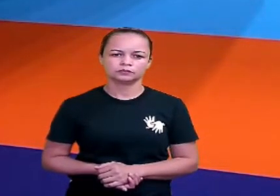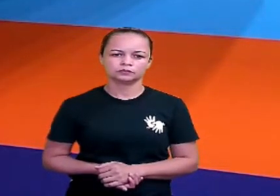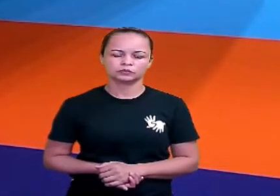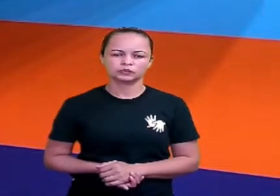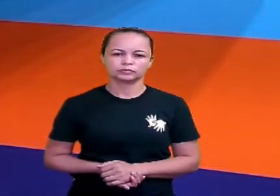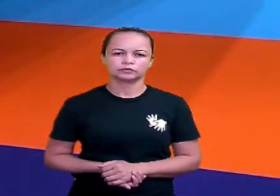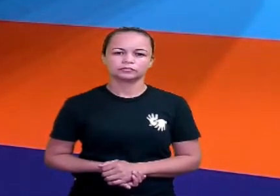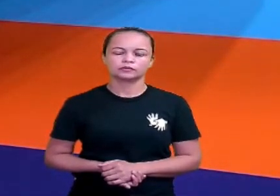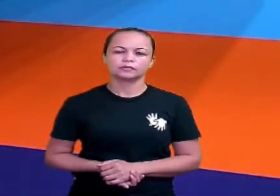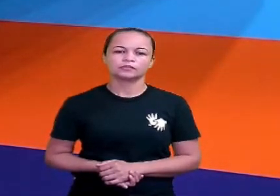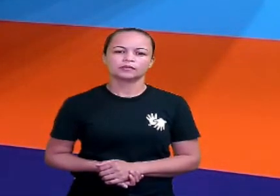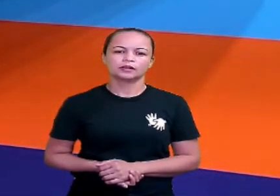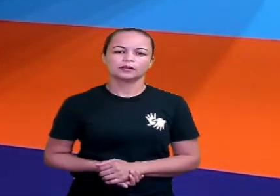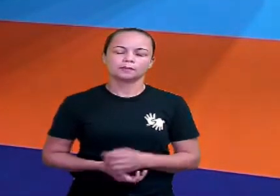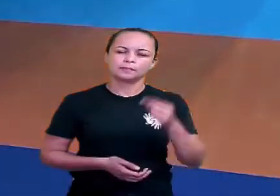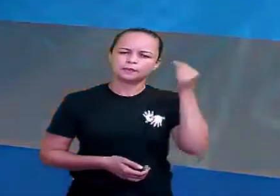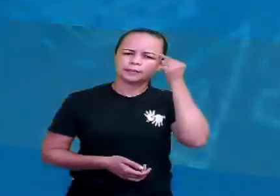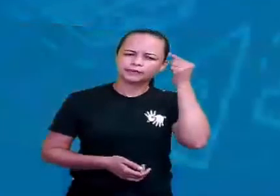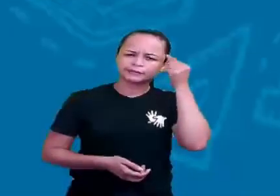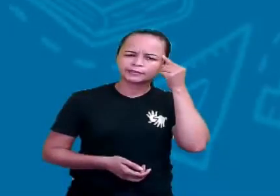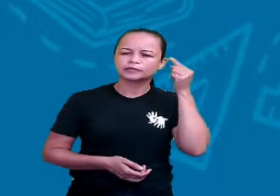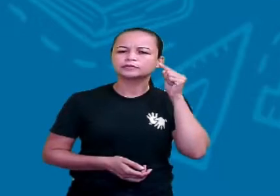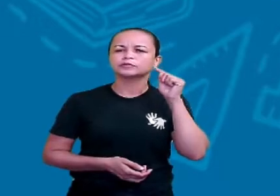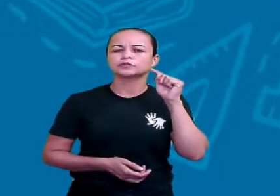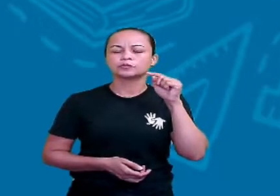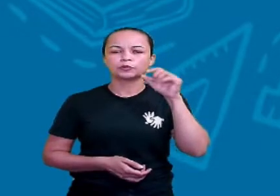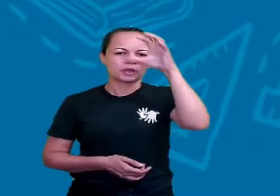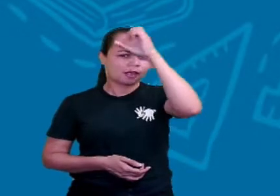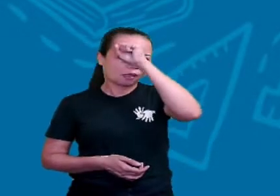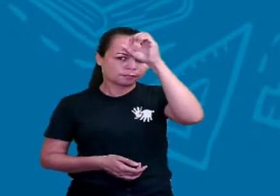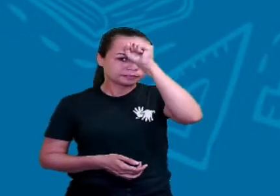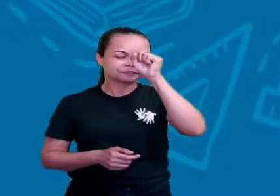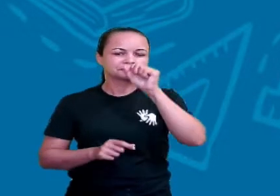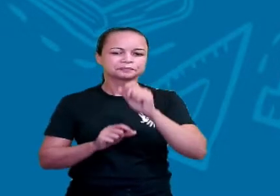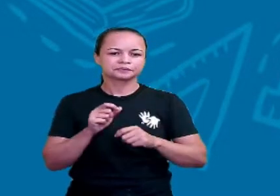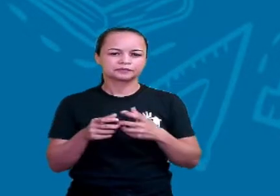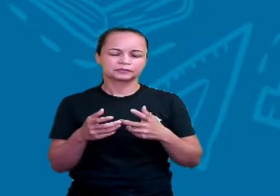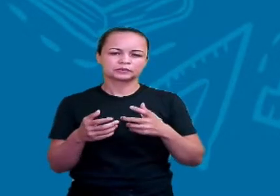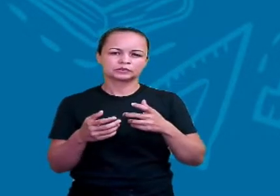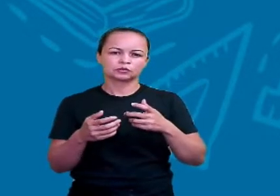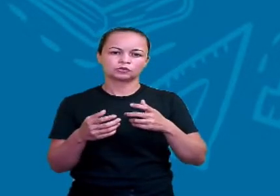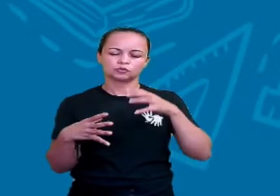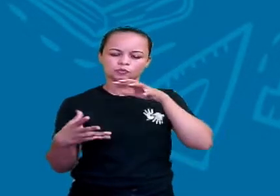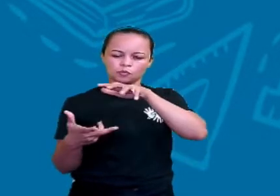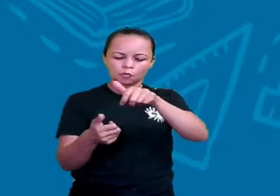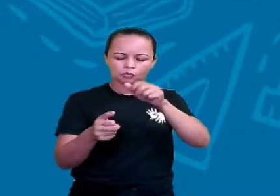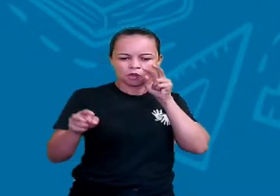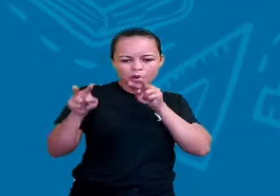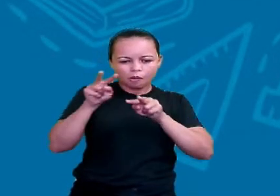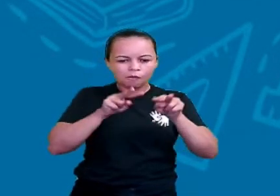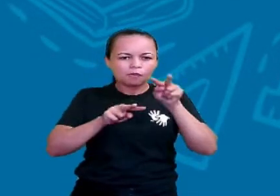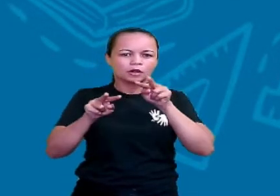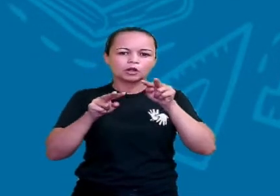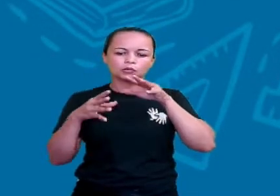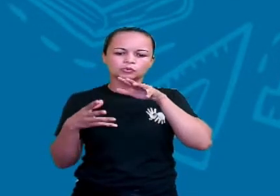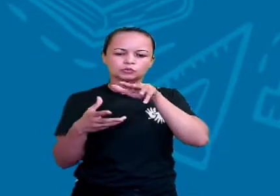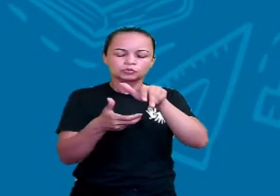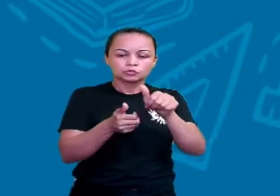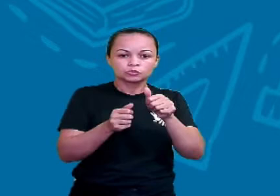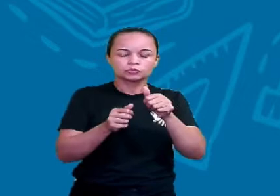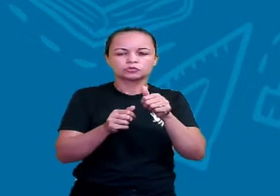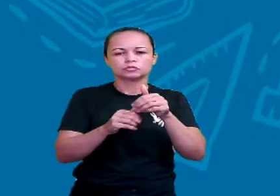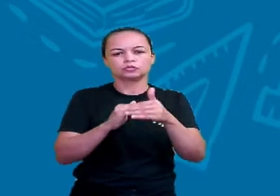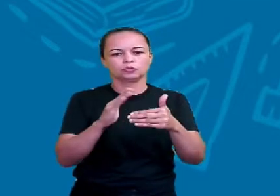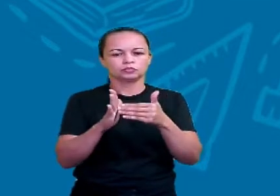Pensando sobre o que aprendemos. Quando olhamos para o mundo e conseguimos identificar que mundo é tudo aquilo que está à nossa